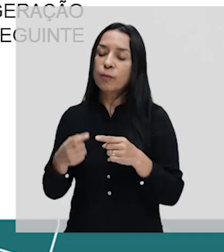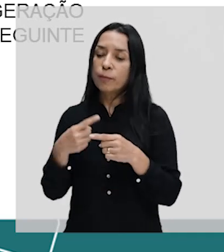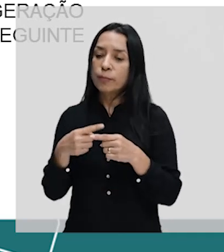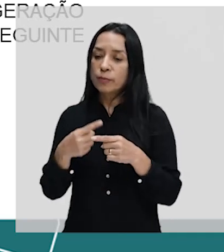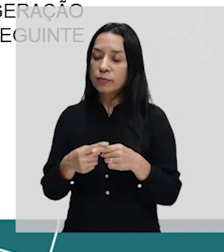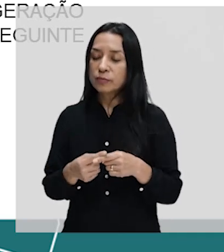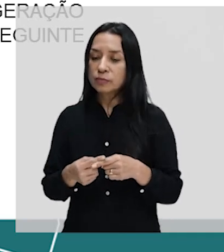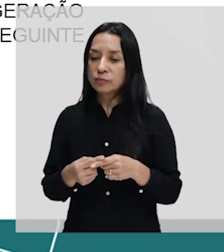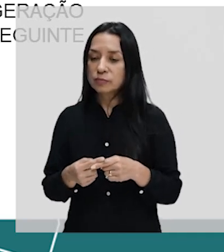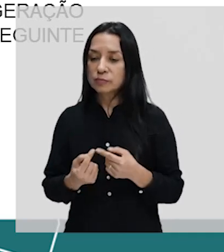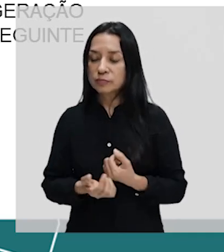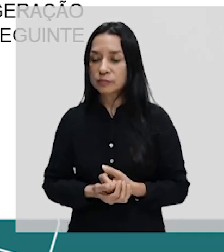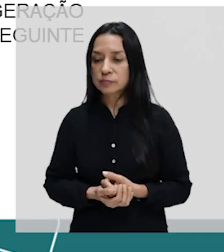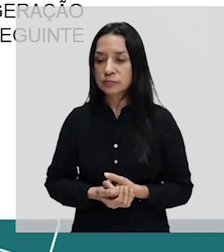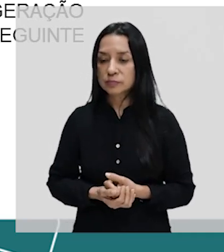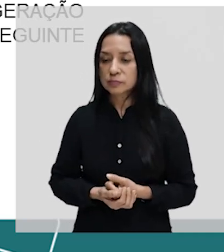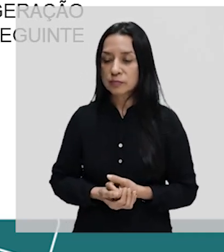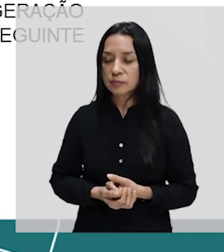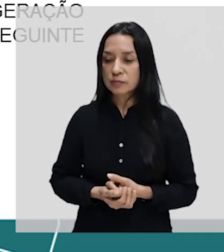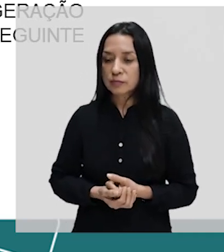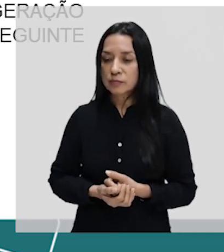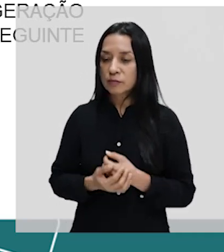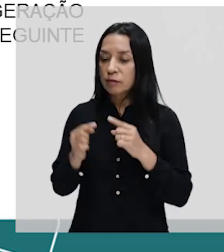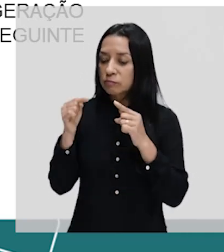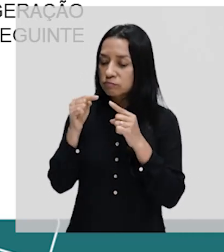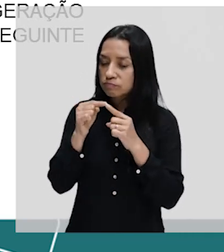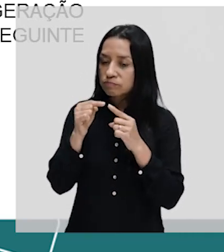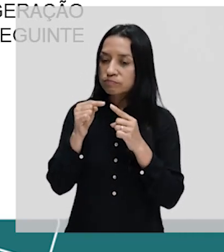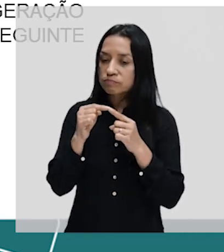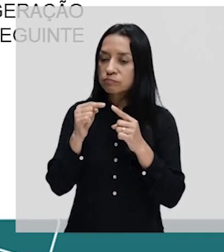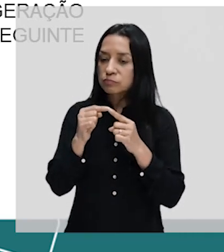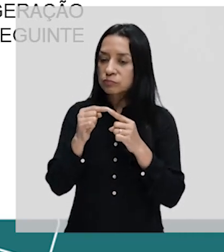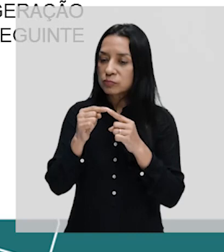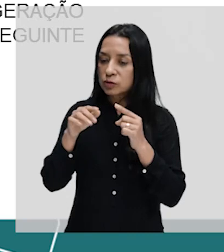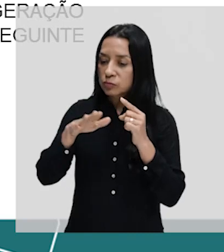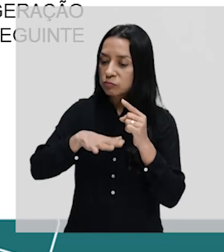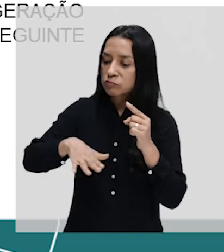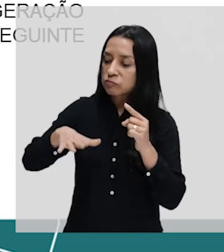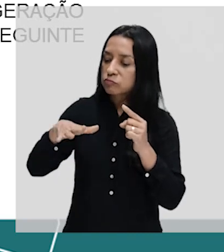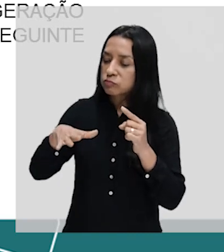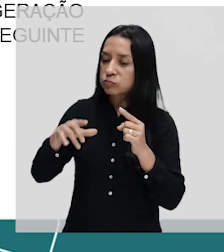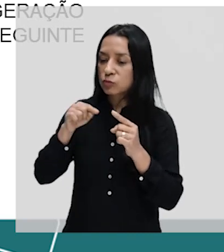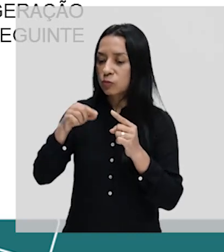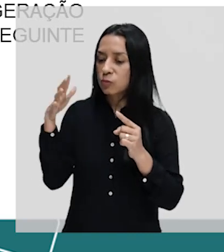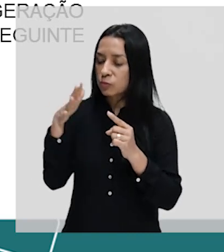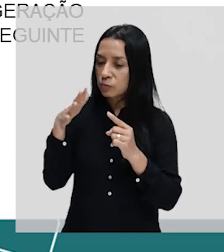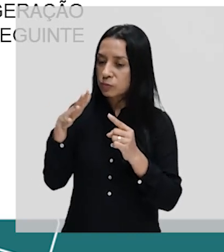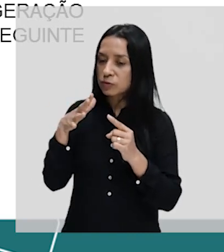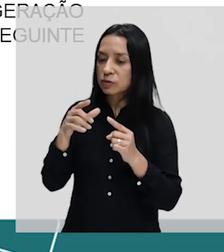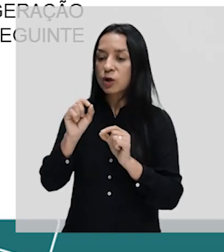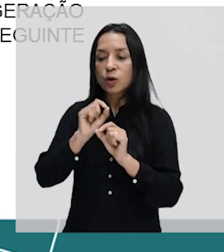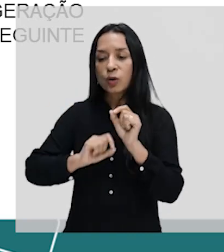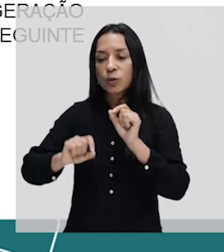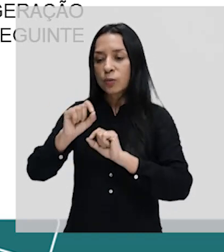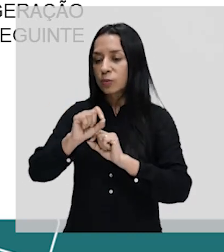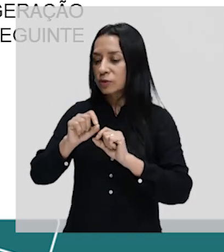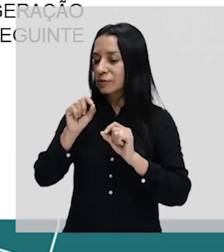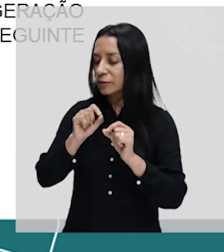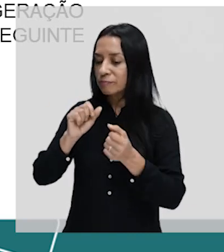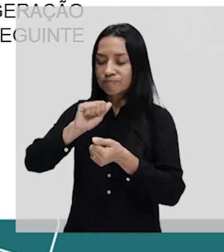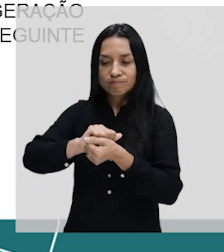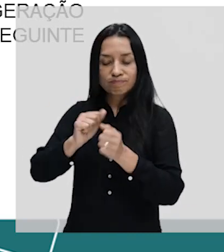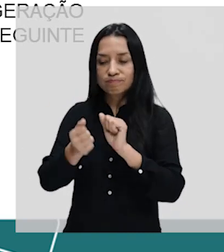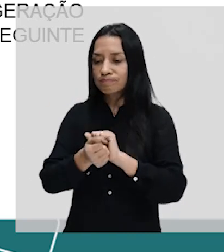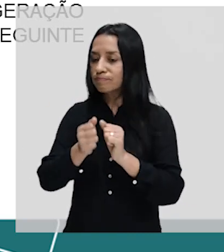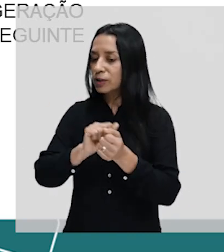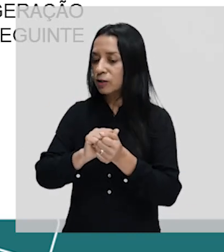elas estavam de acordo com esse agente seletivo. Aqueles que não estavam adaptados não vão passar.